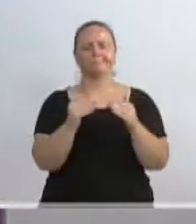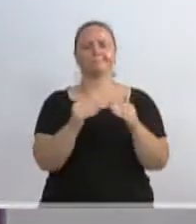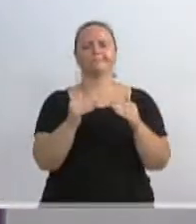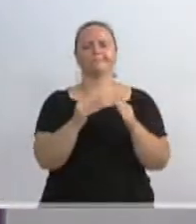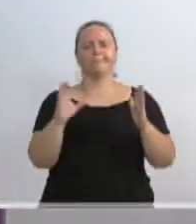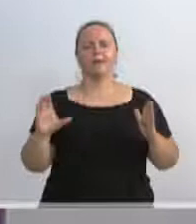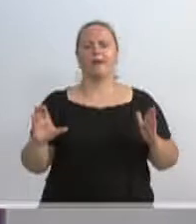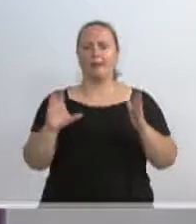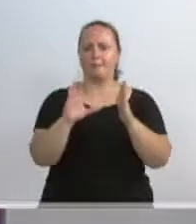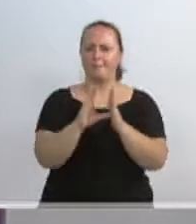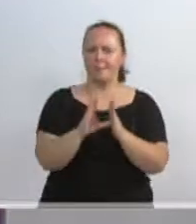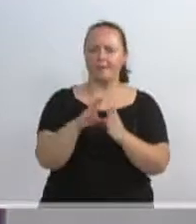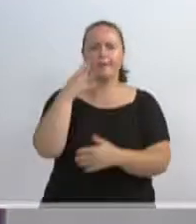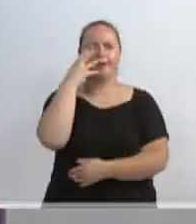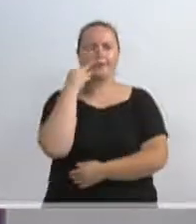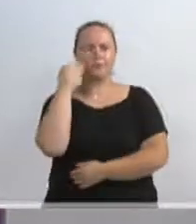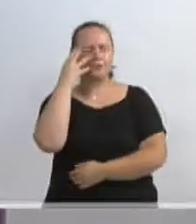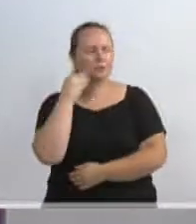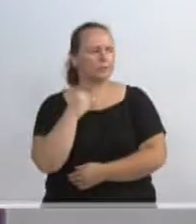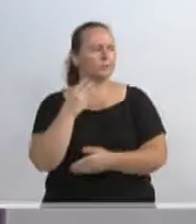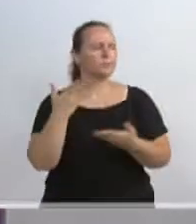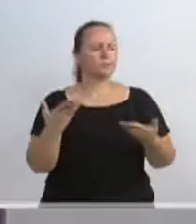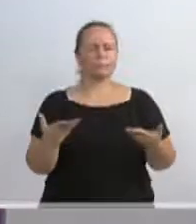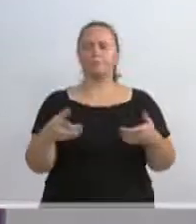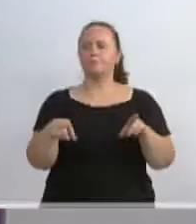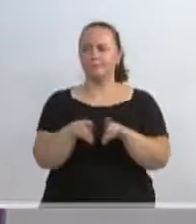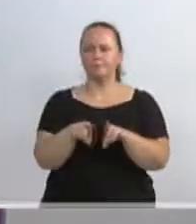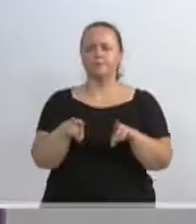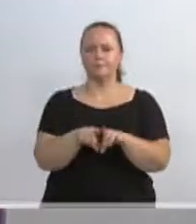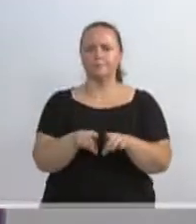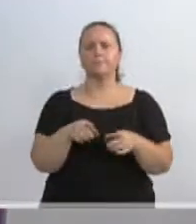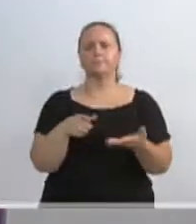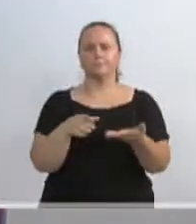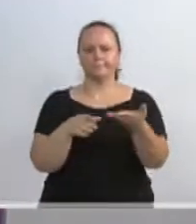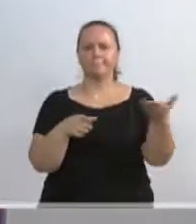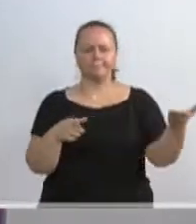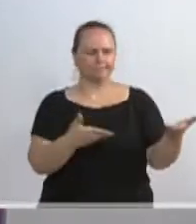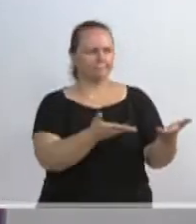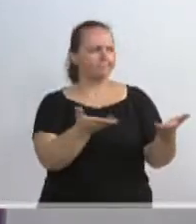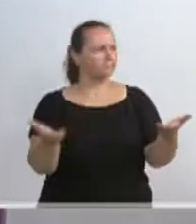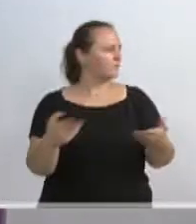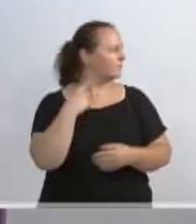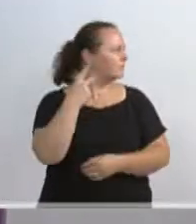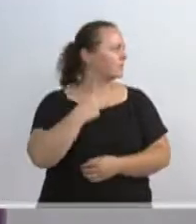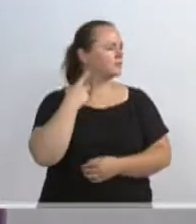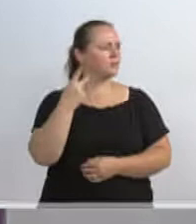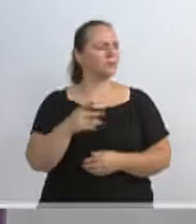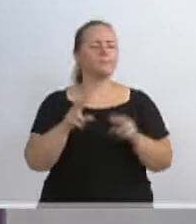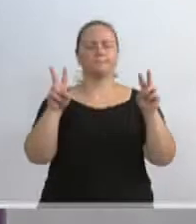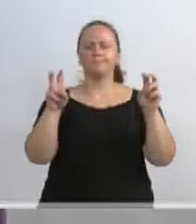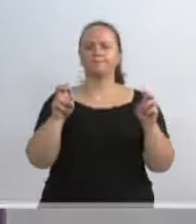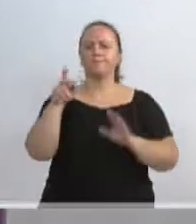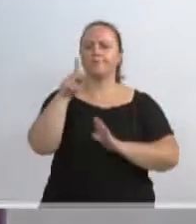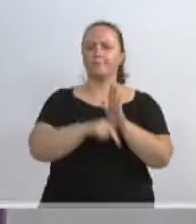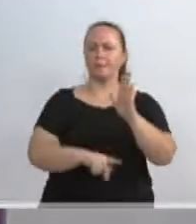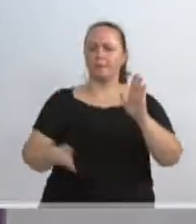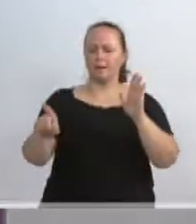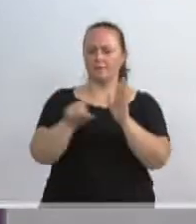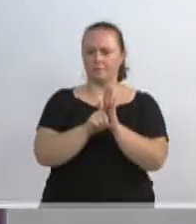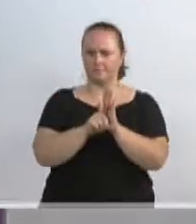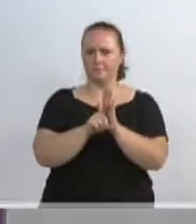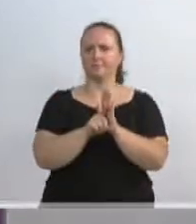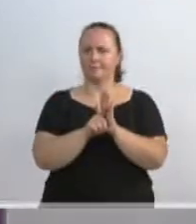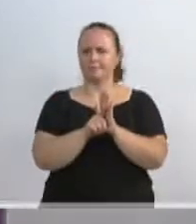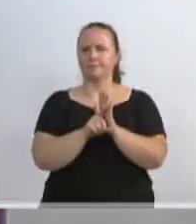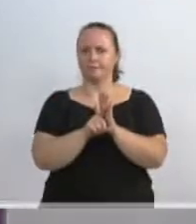caminha conversor gilson com o vereador que com todos os vereadores é o que diz respeito aos nossos projetos de lei não